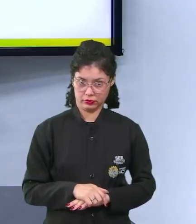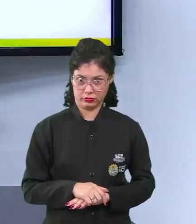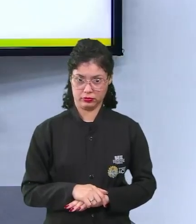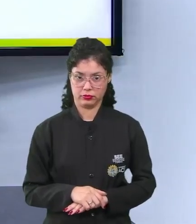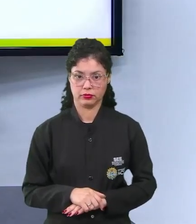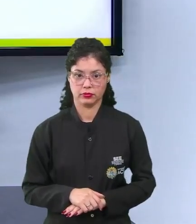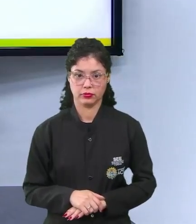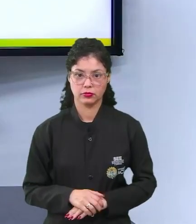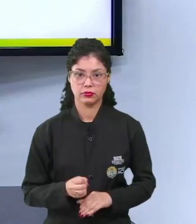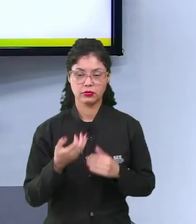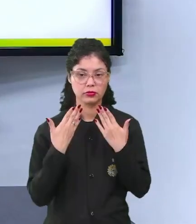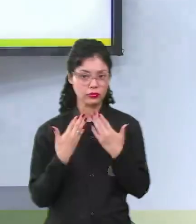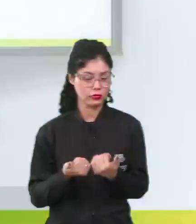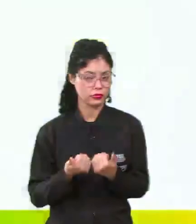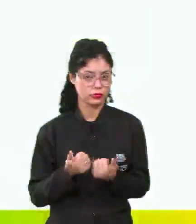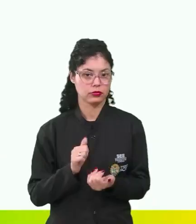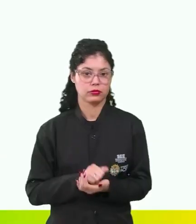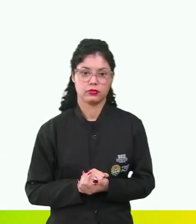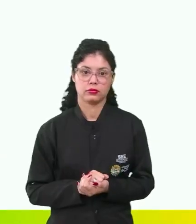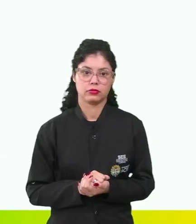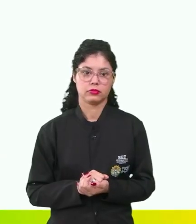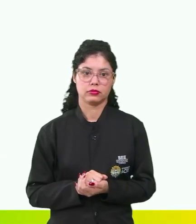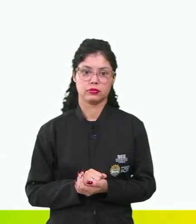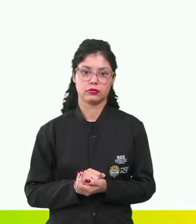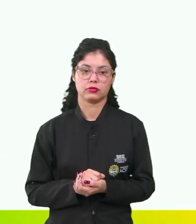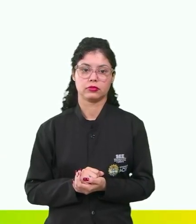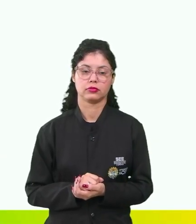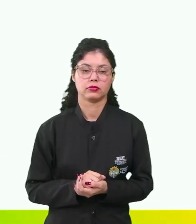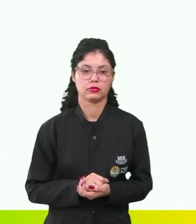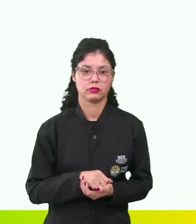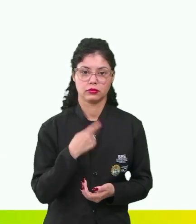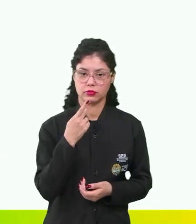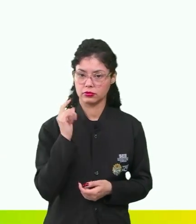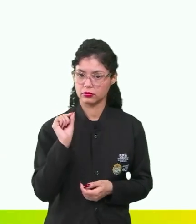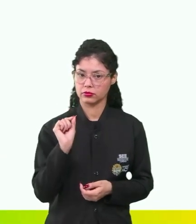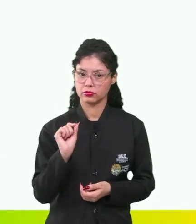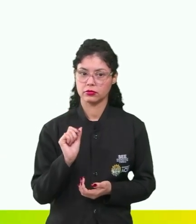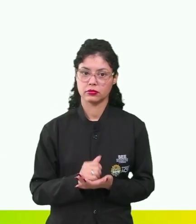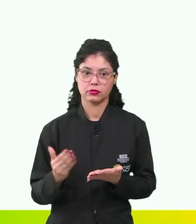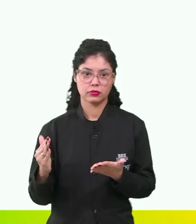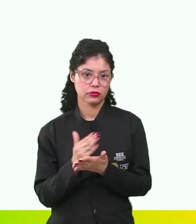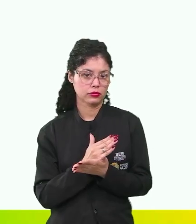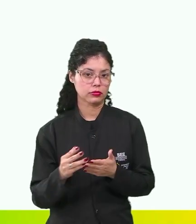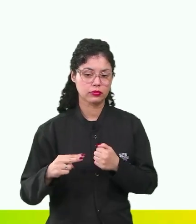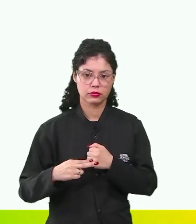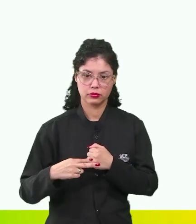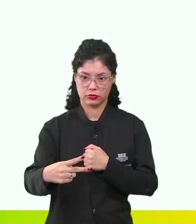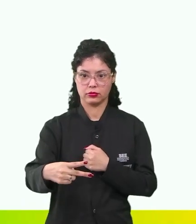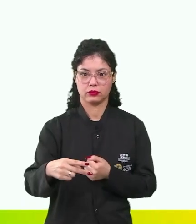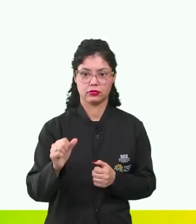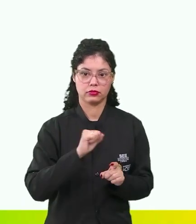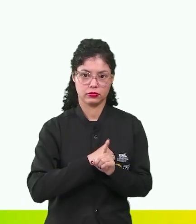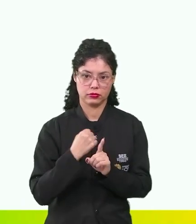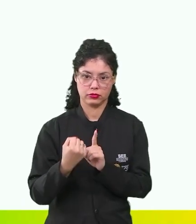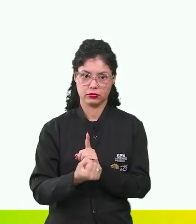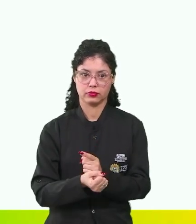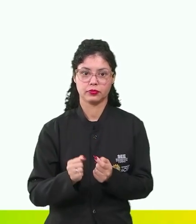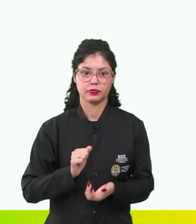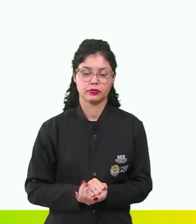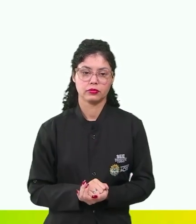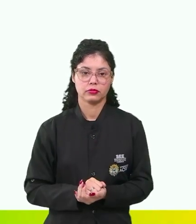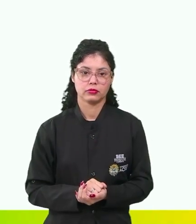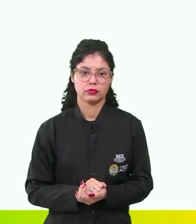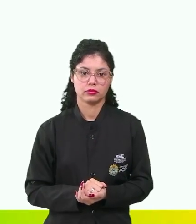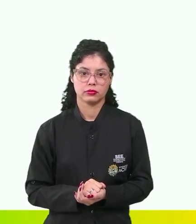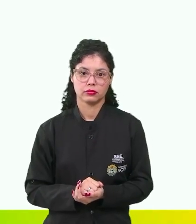Muito bem. Então, agora nós vamos falar de algumas consequências sociais.